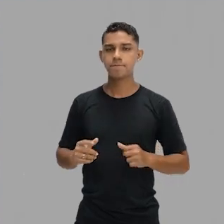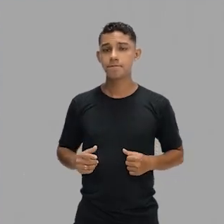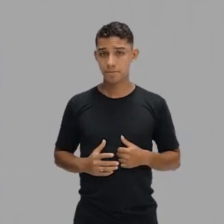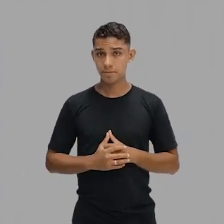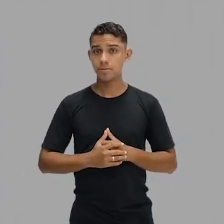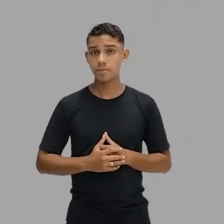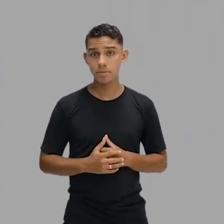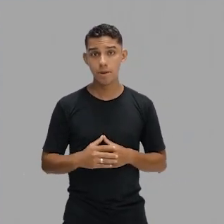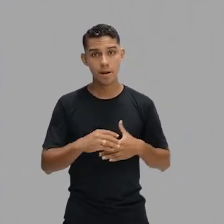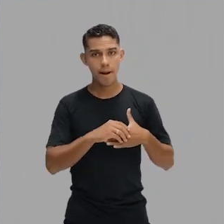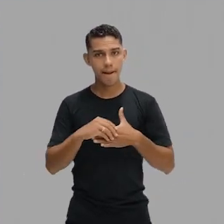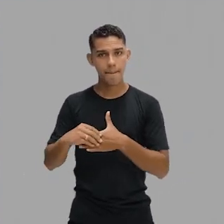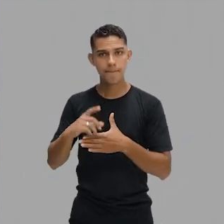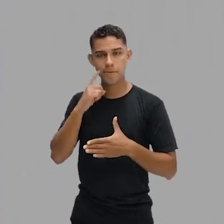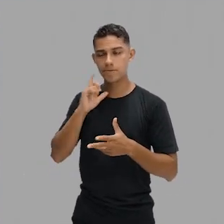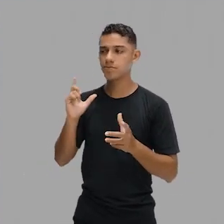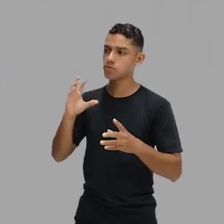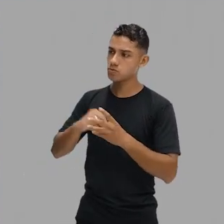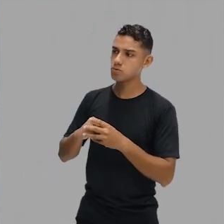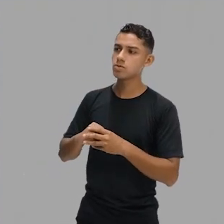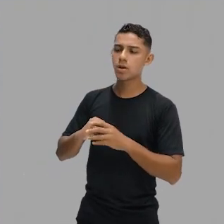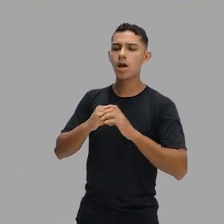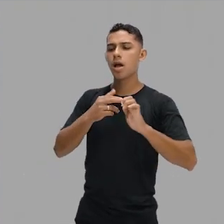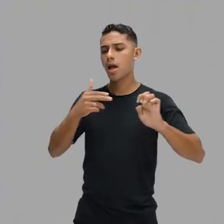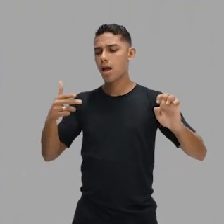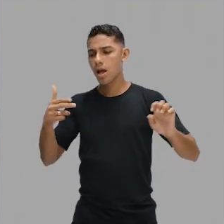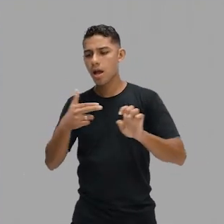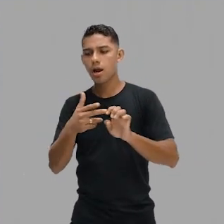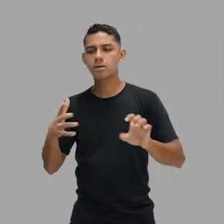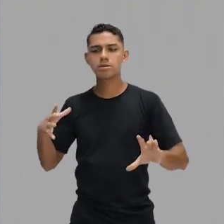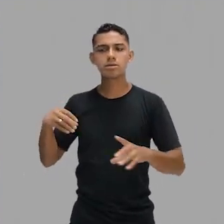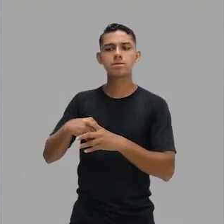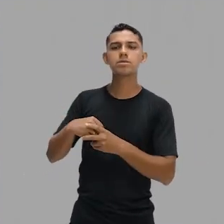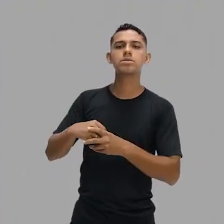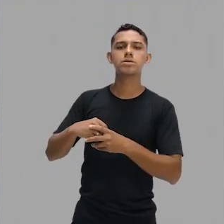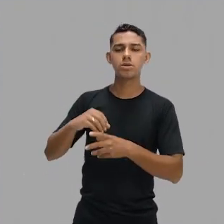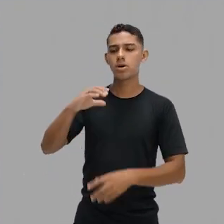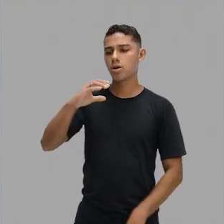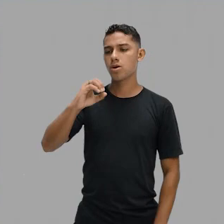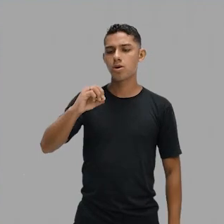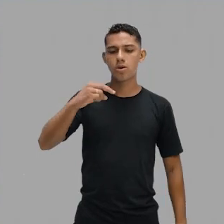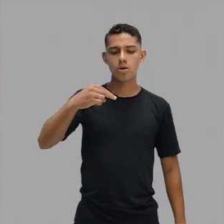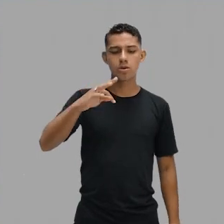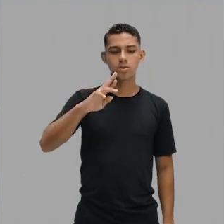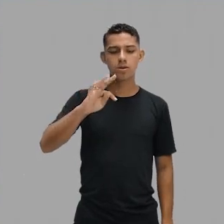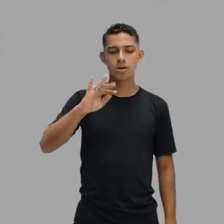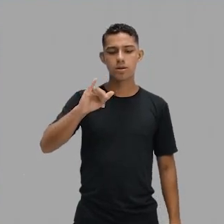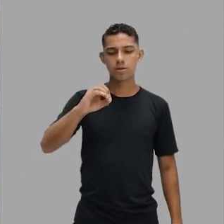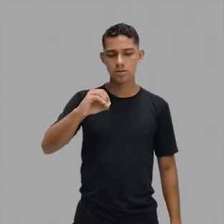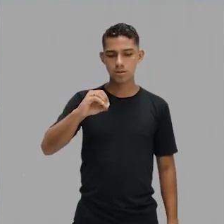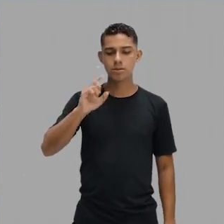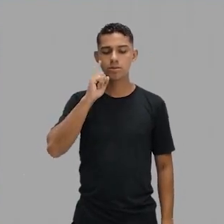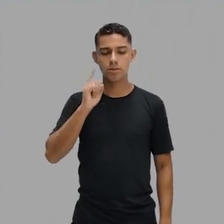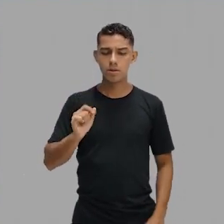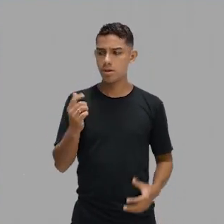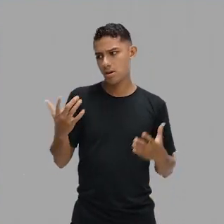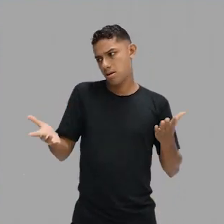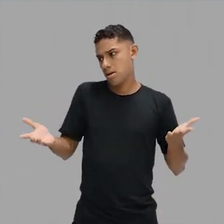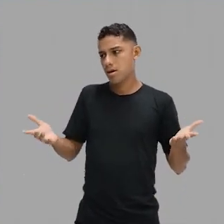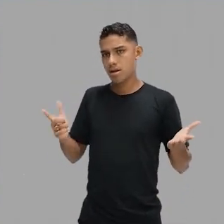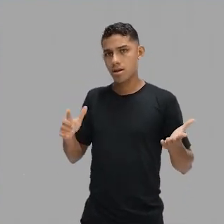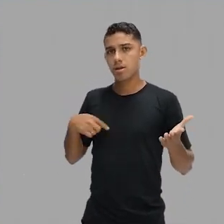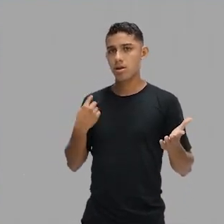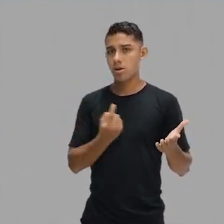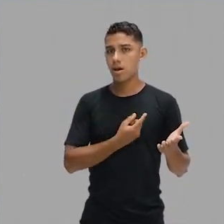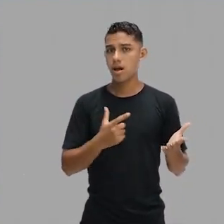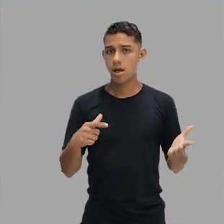Ela traz, obviamente, muitos elementos do contrato, ela fala sobre o contrato, não é à toa que nós temos